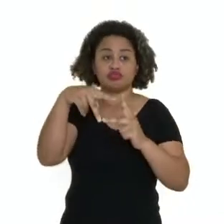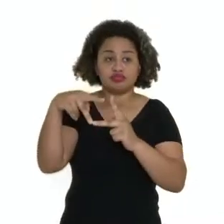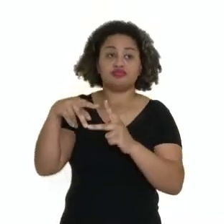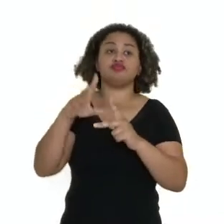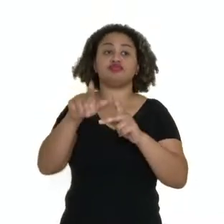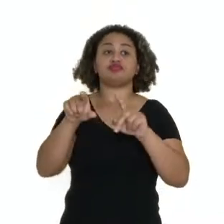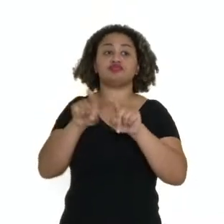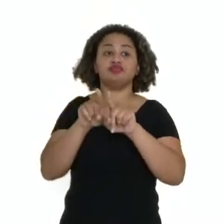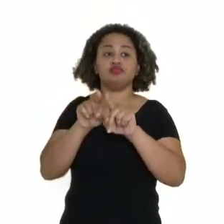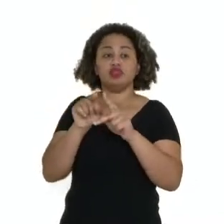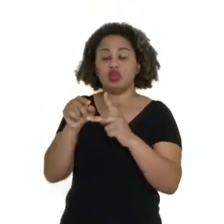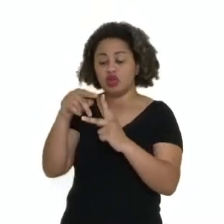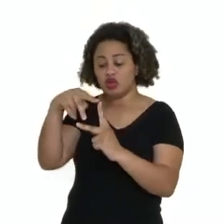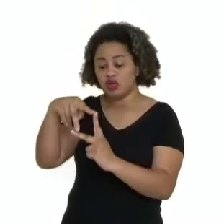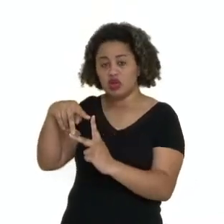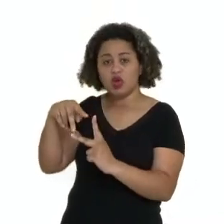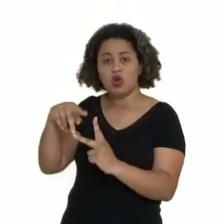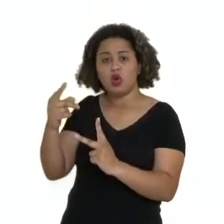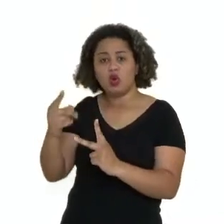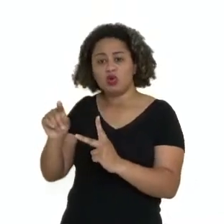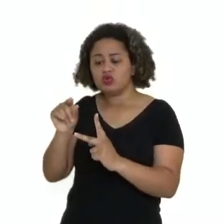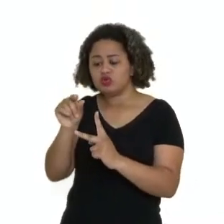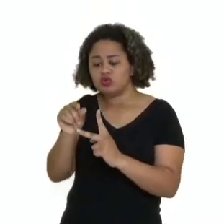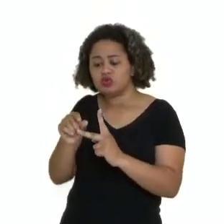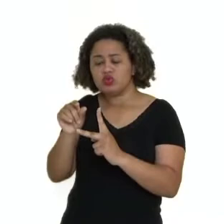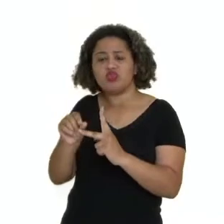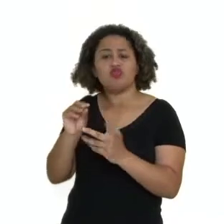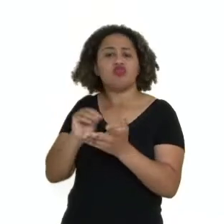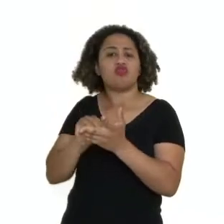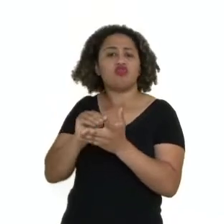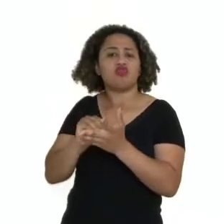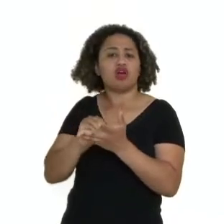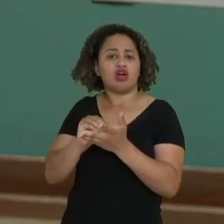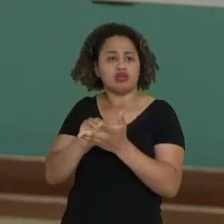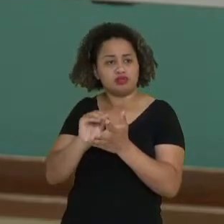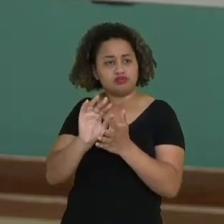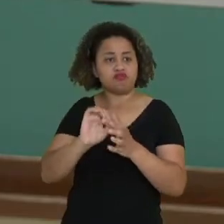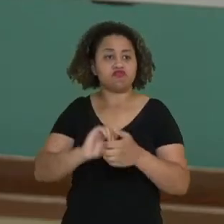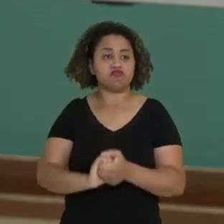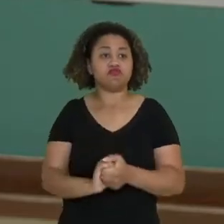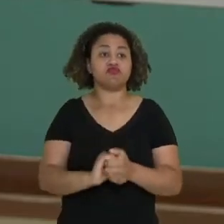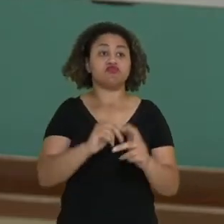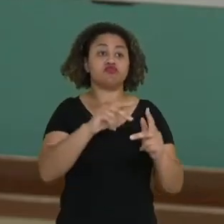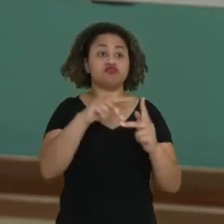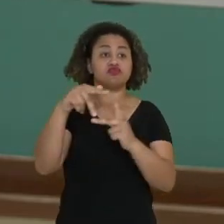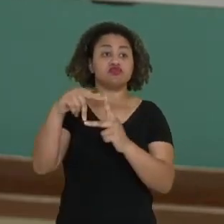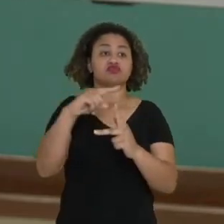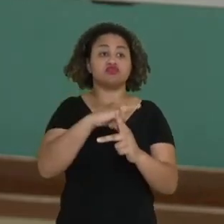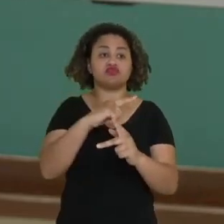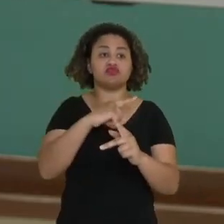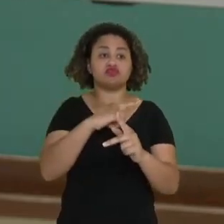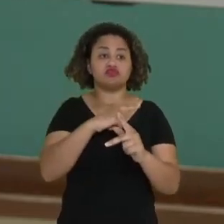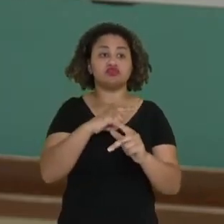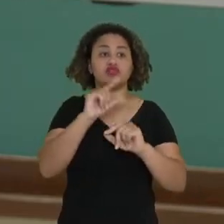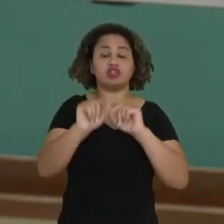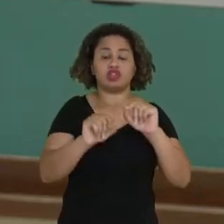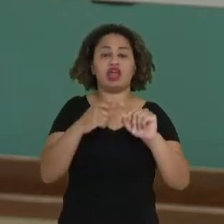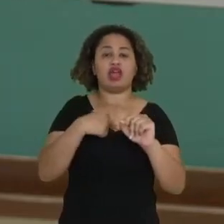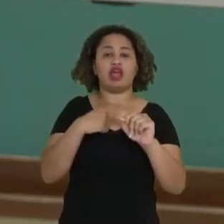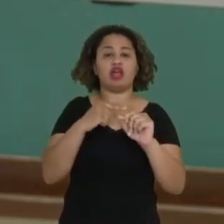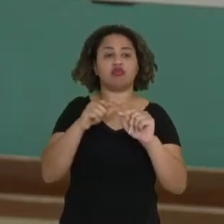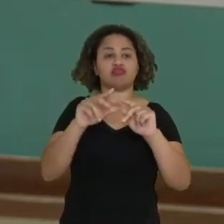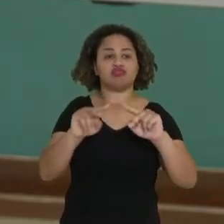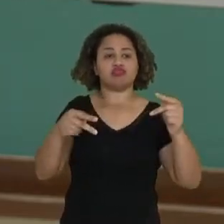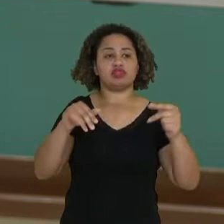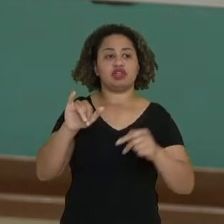E aqui no final, ó, falta uma partezinha branca. Esse gráfico está disponível no IBGE Indígenas, tá? Para